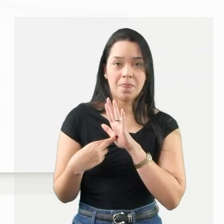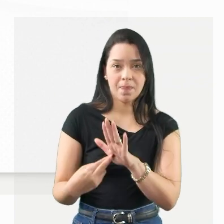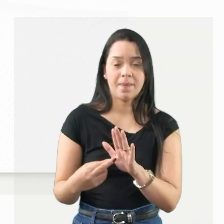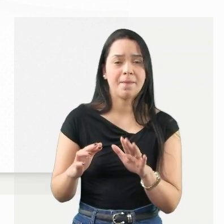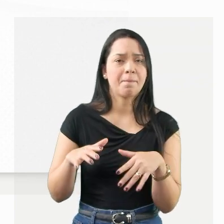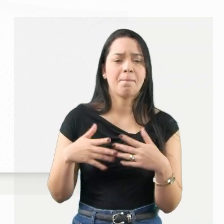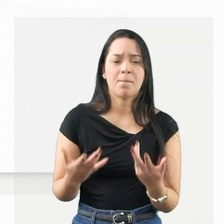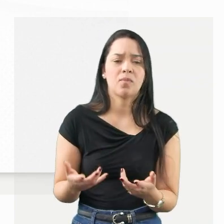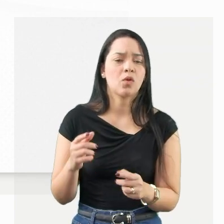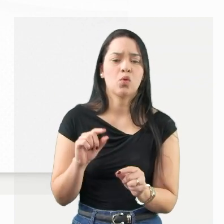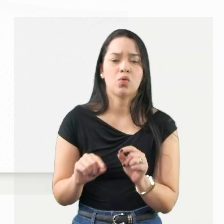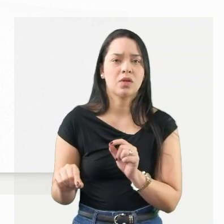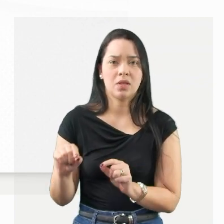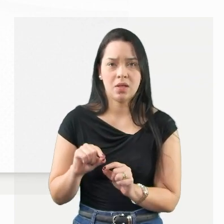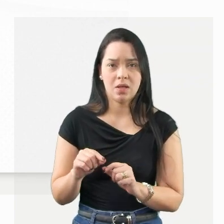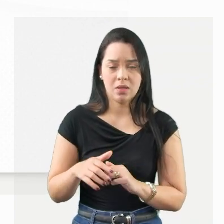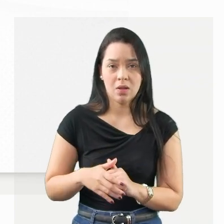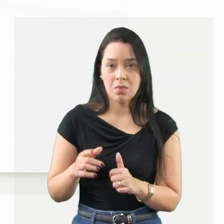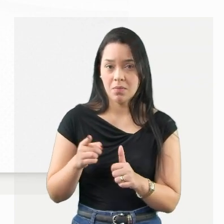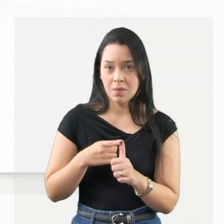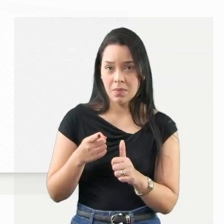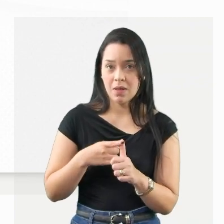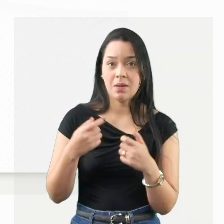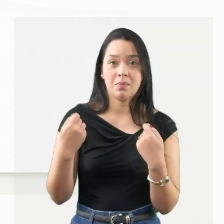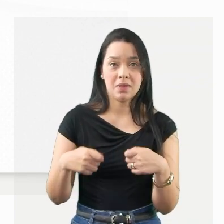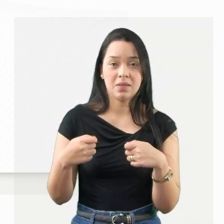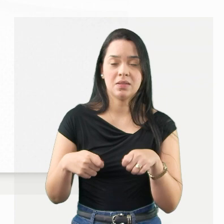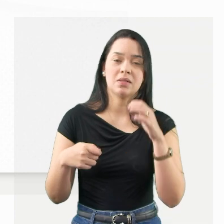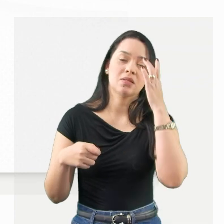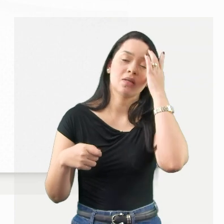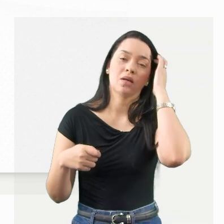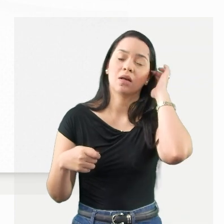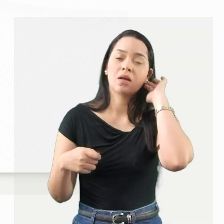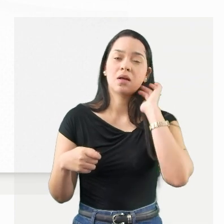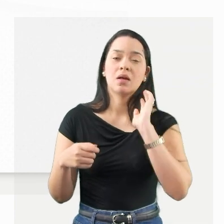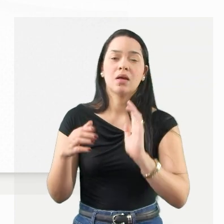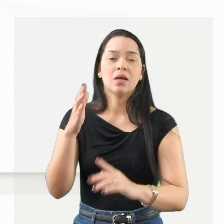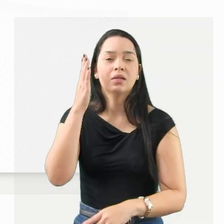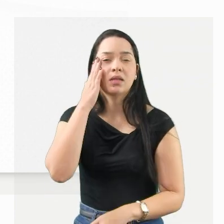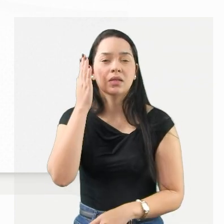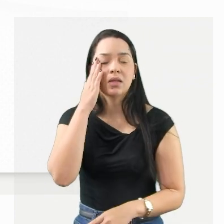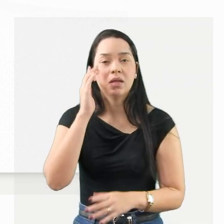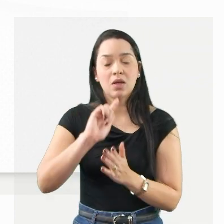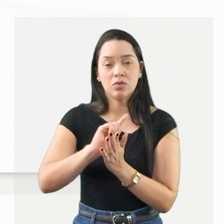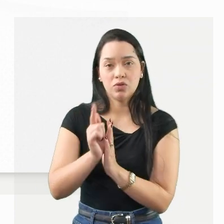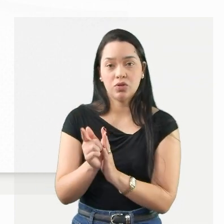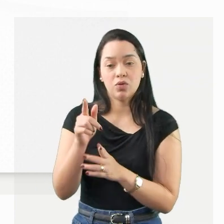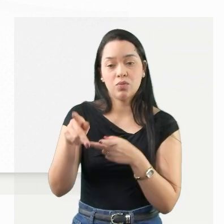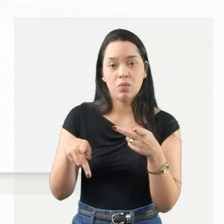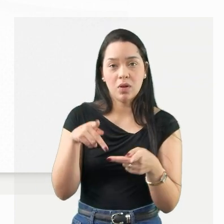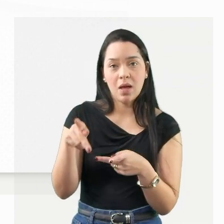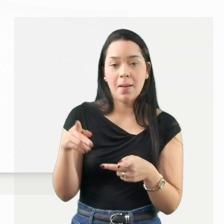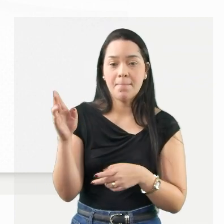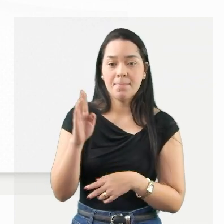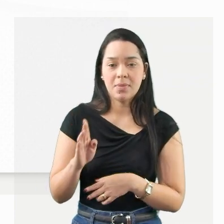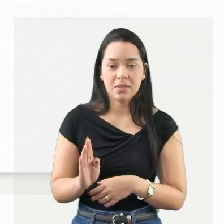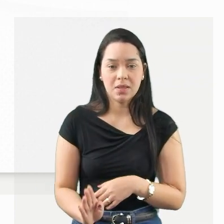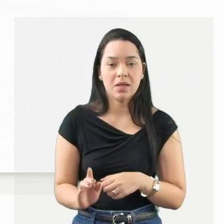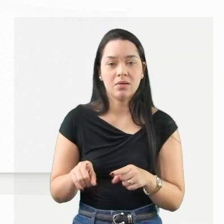cordel, né? O que seria isso? Então, a primeira coisa que a gente precisa entender é que é um gênero literário popular brasileiro.